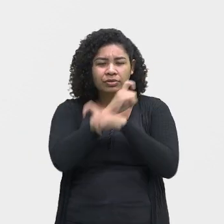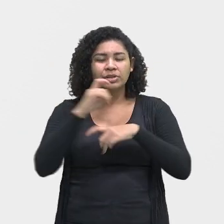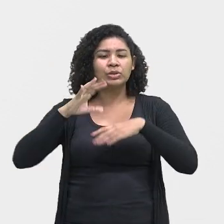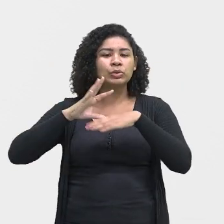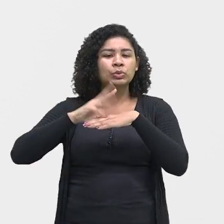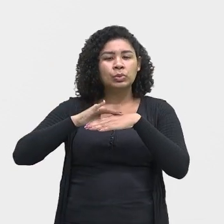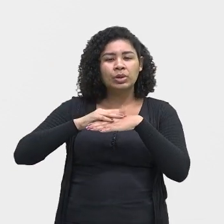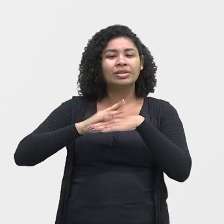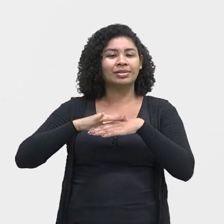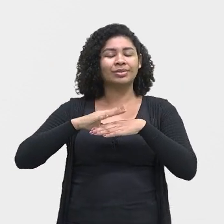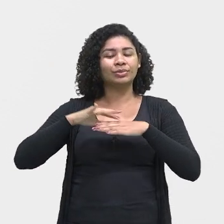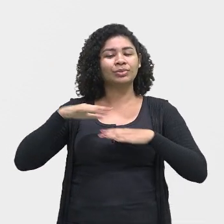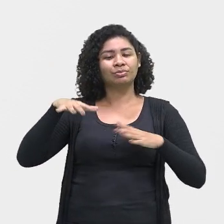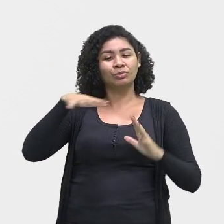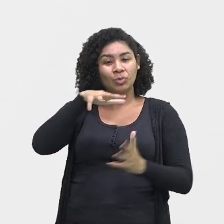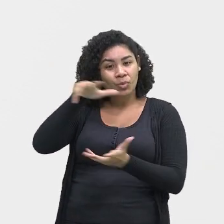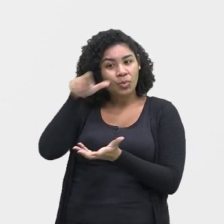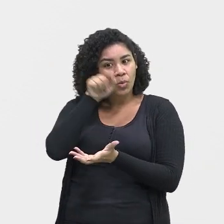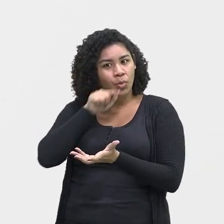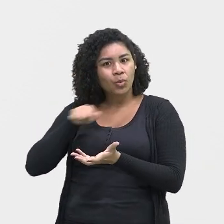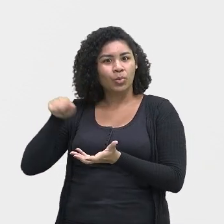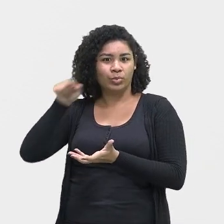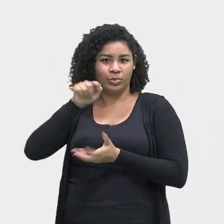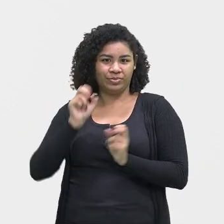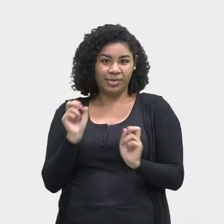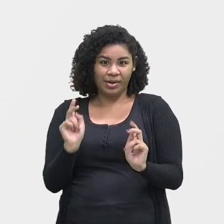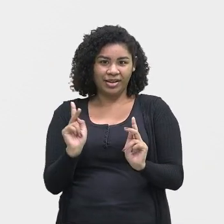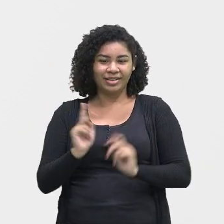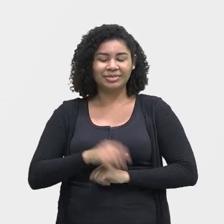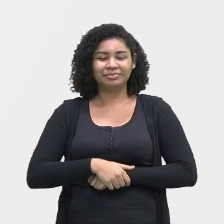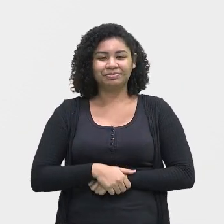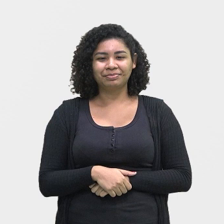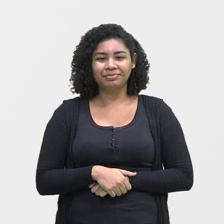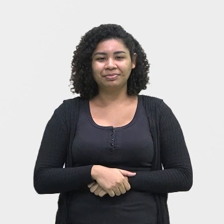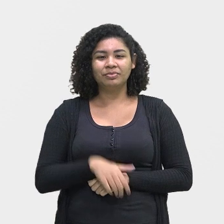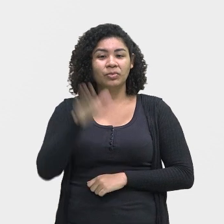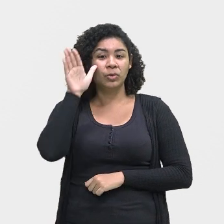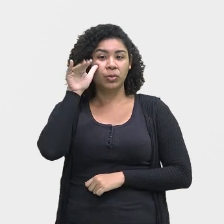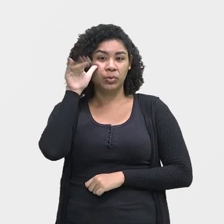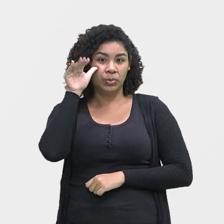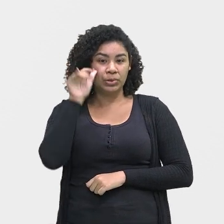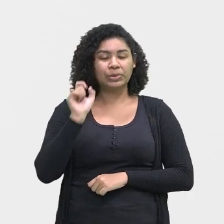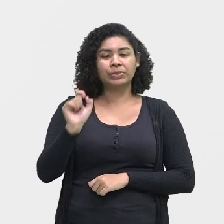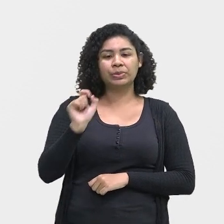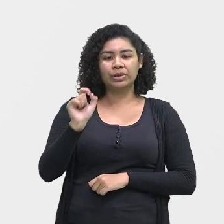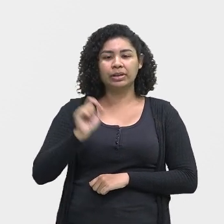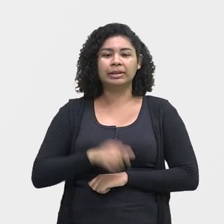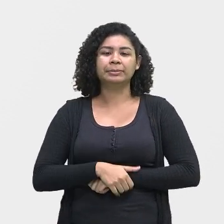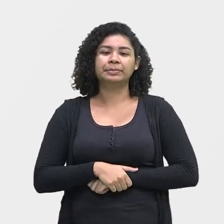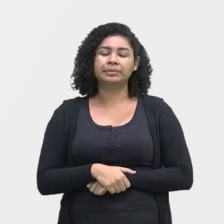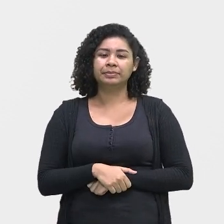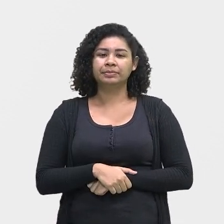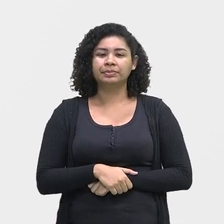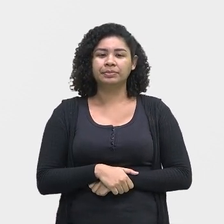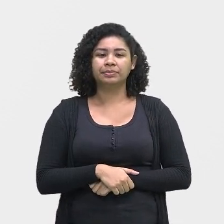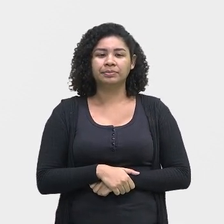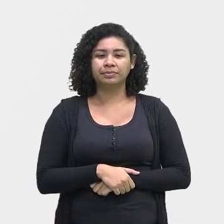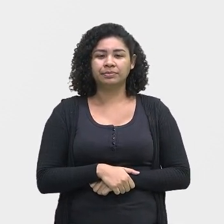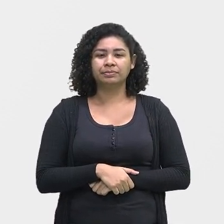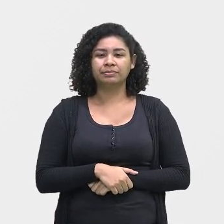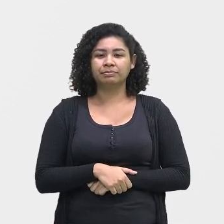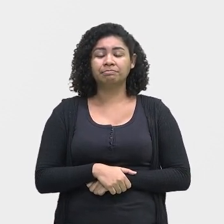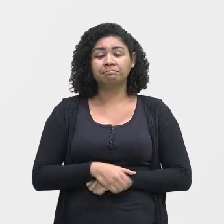médicas, né, no mundo, né, que são recorde. Só uma curiosidade, nós vamos então seguir conhecendo essas 5